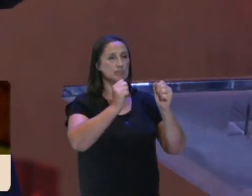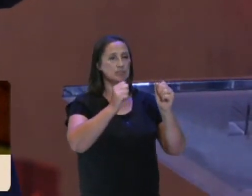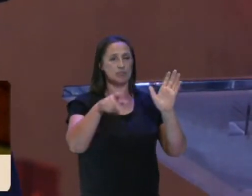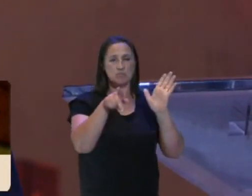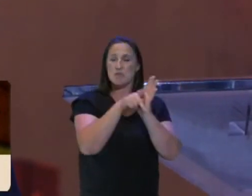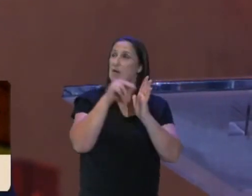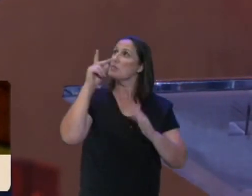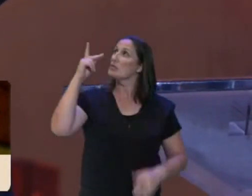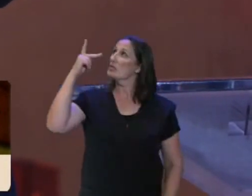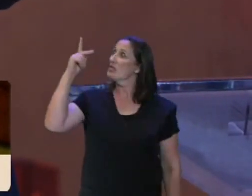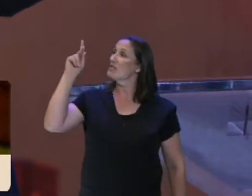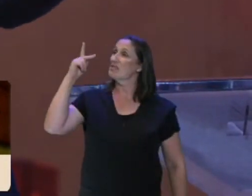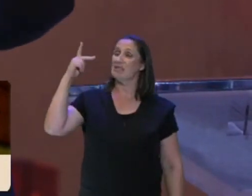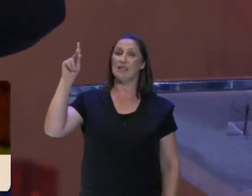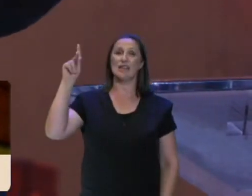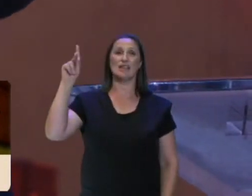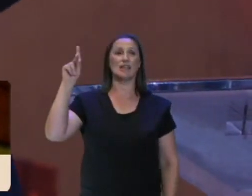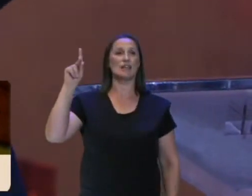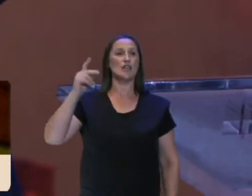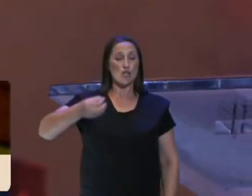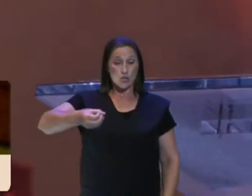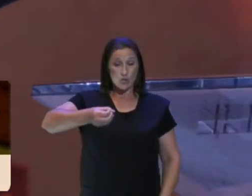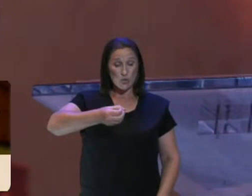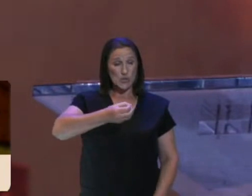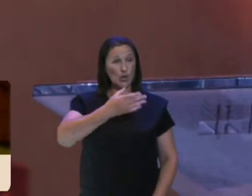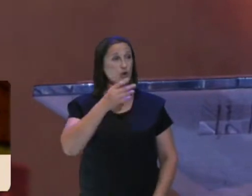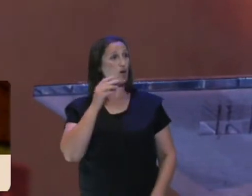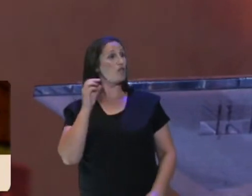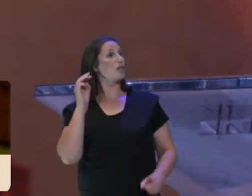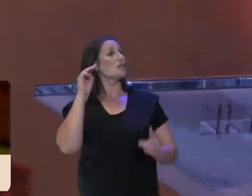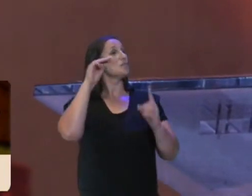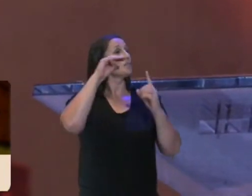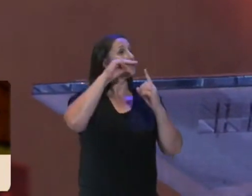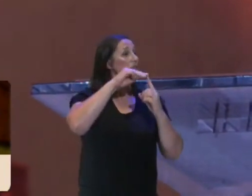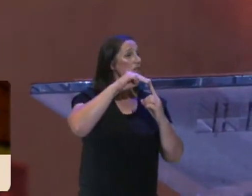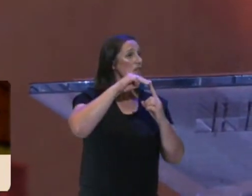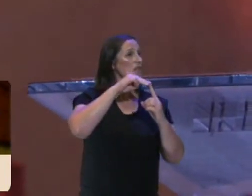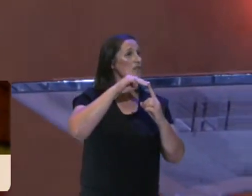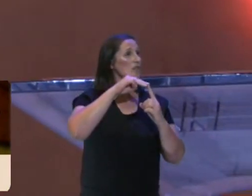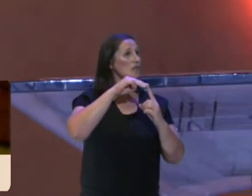uma perspectiva nova, de uma nova missão,